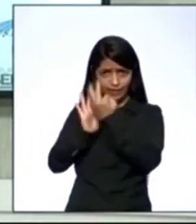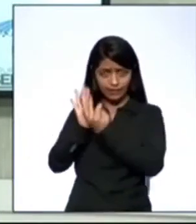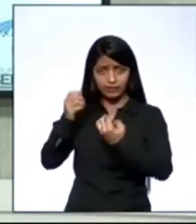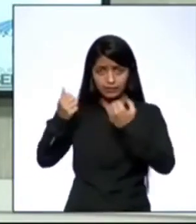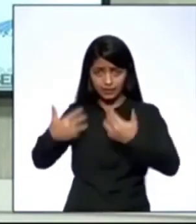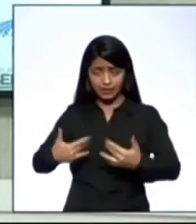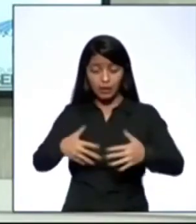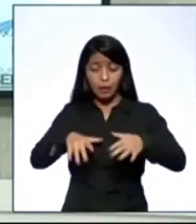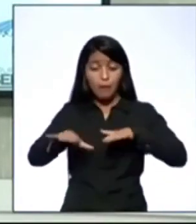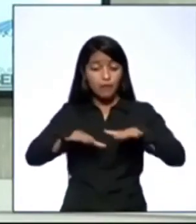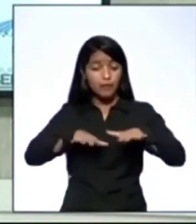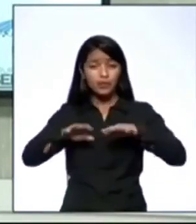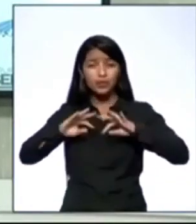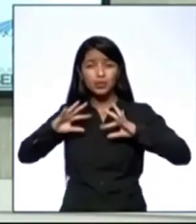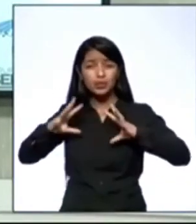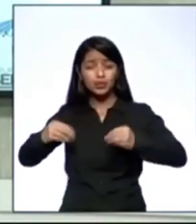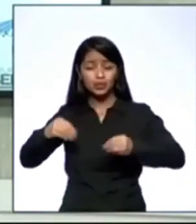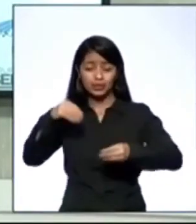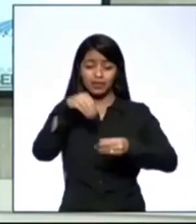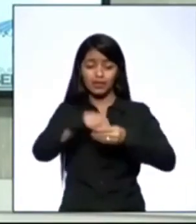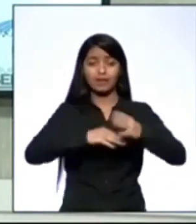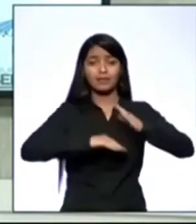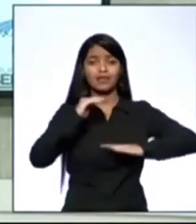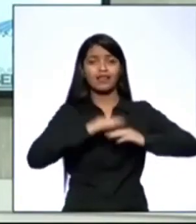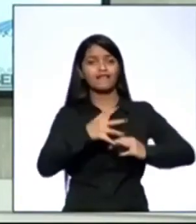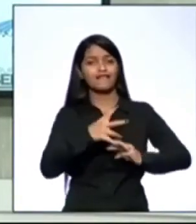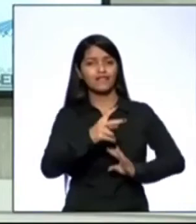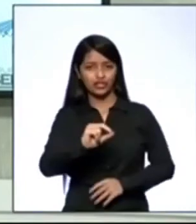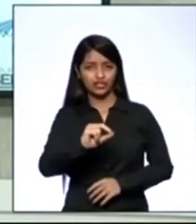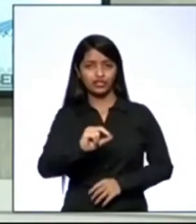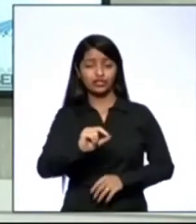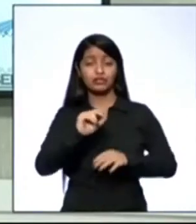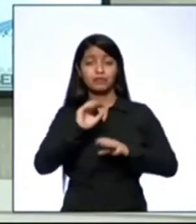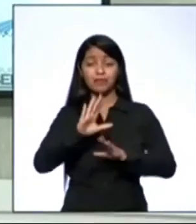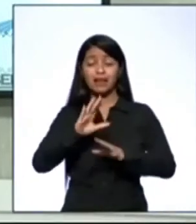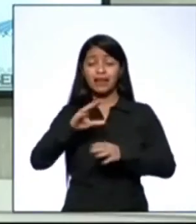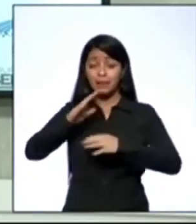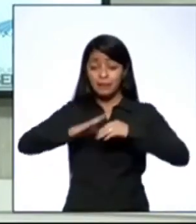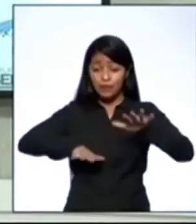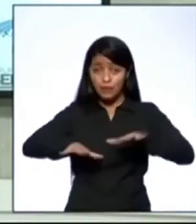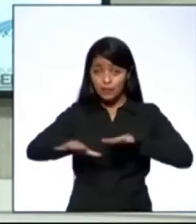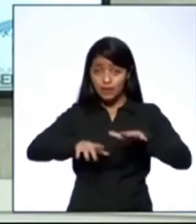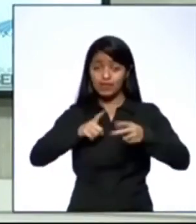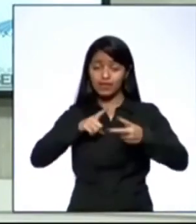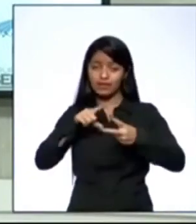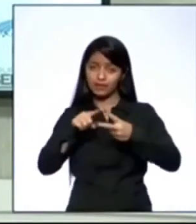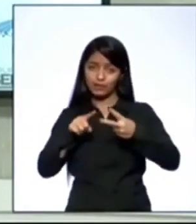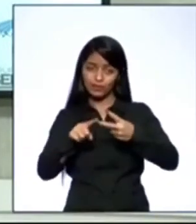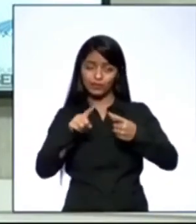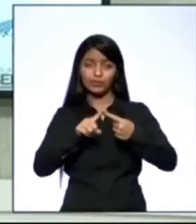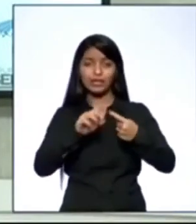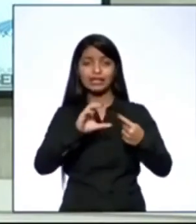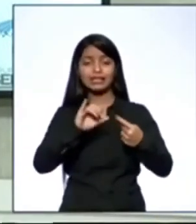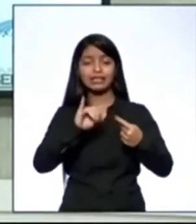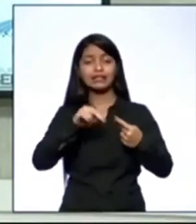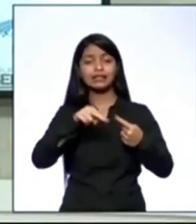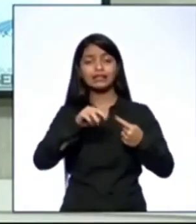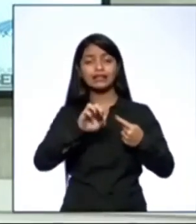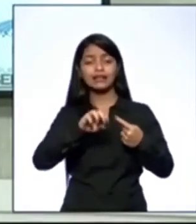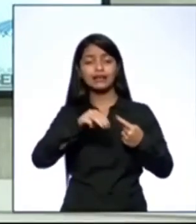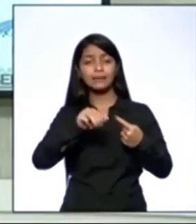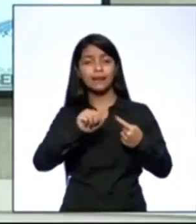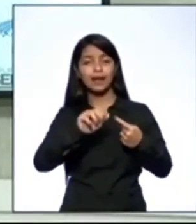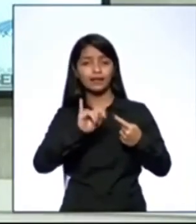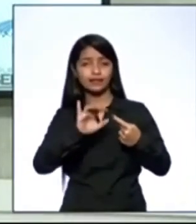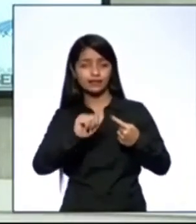20. Só que a mecânica dos movimentos ela é dividida em cinemática e dinâmica. Então nós vamos, nessa